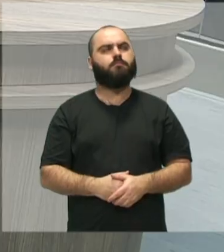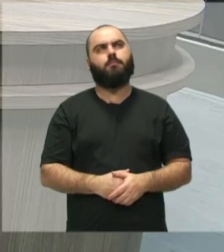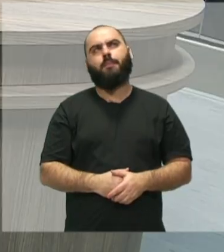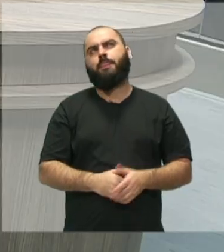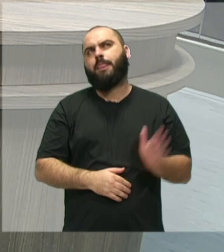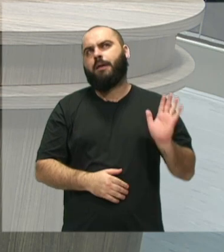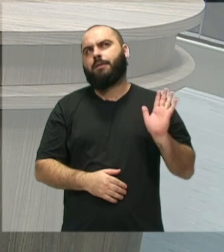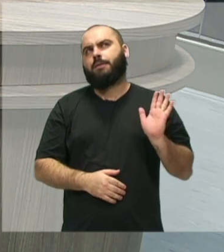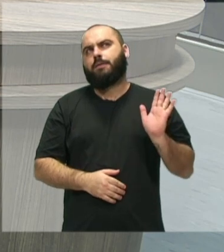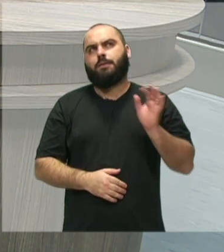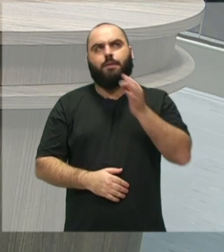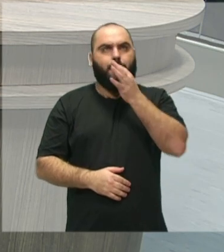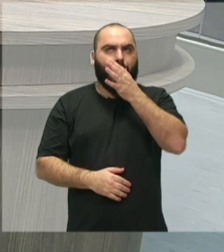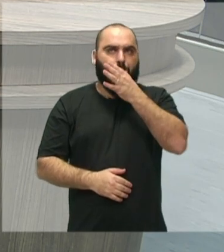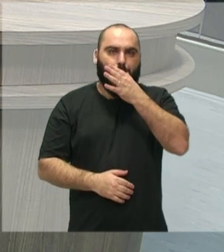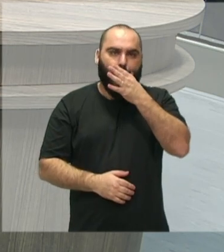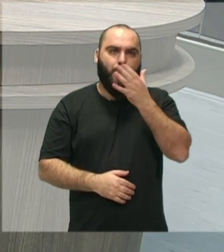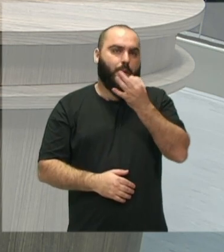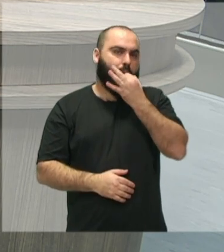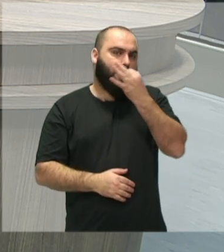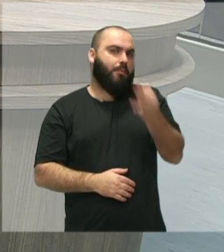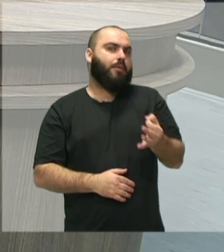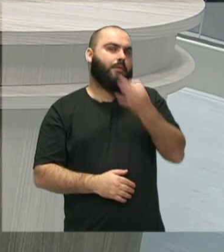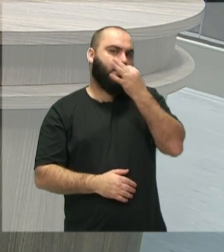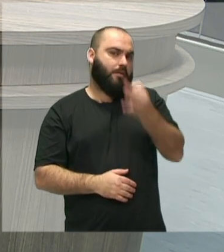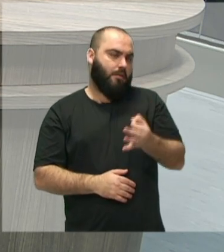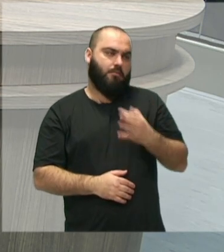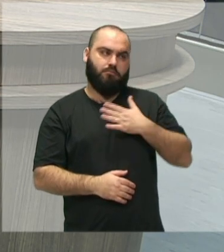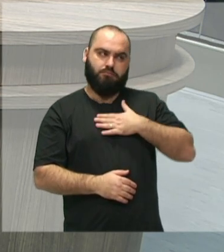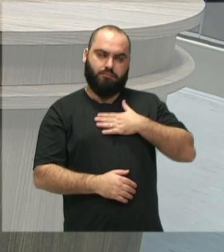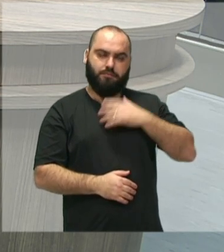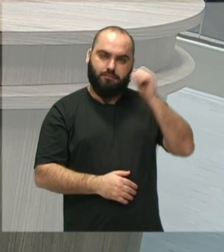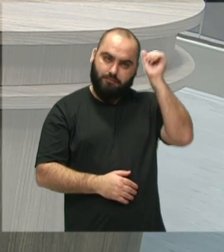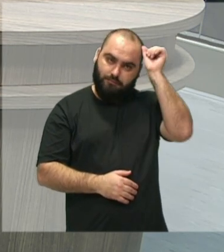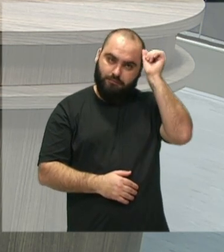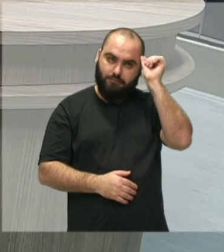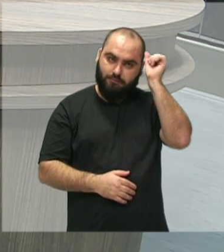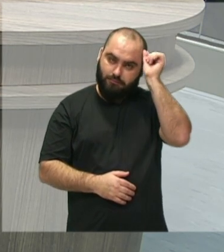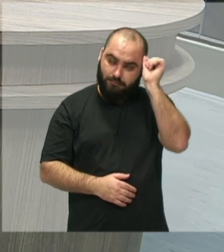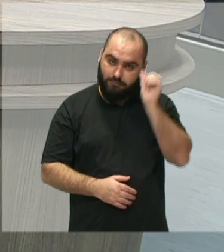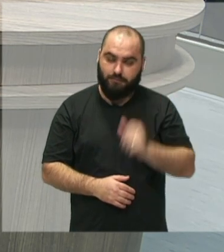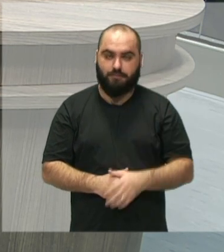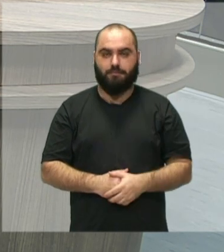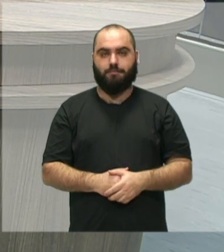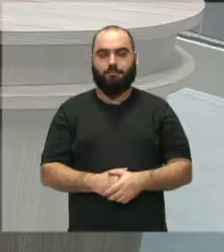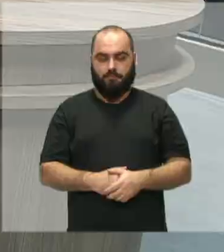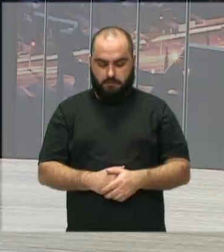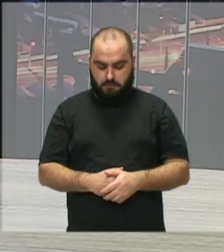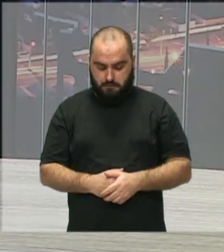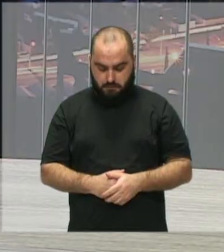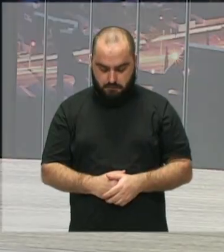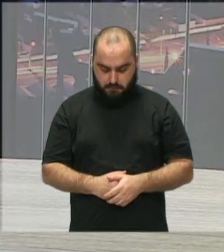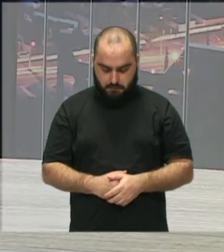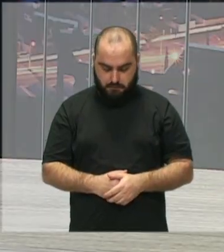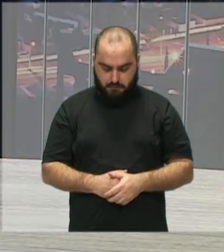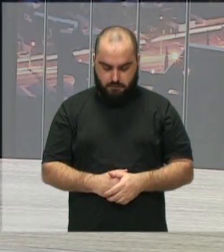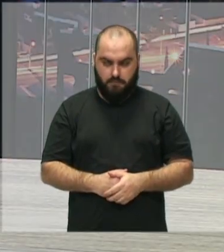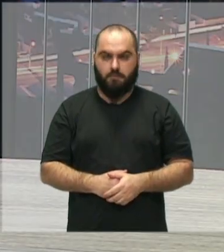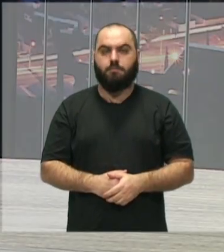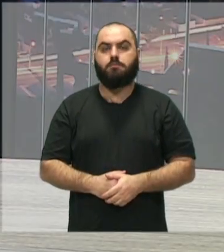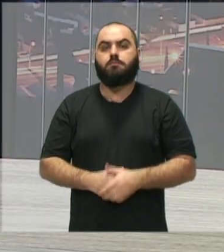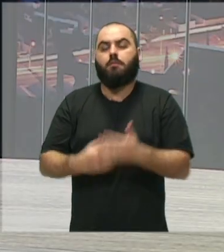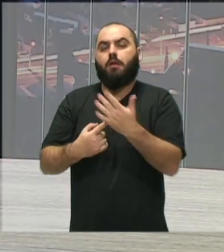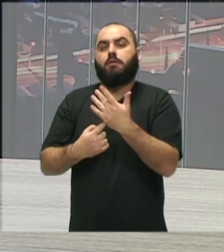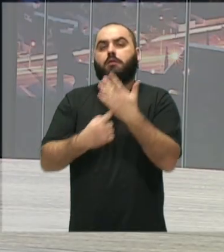agora eu quero uma opinião da museóloga. Até que ponto essa introdução